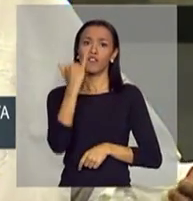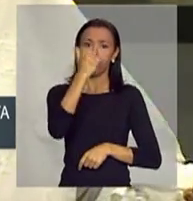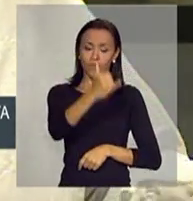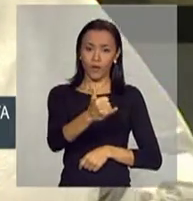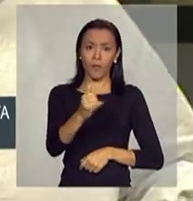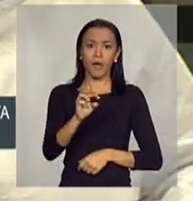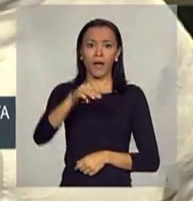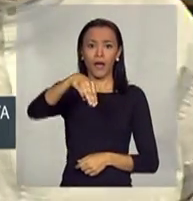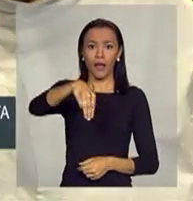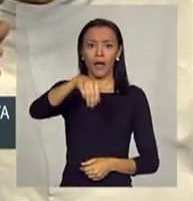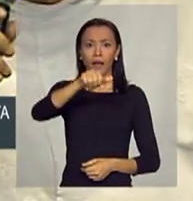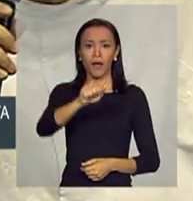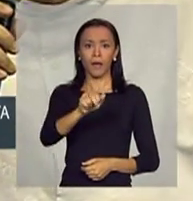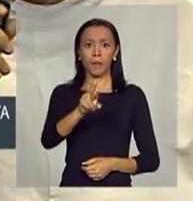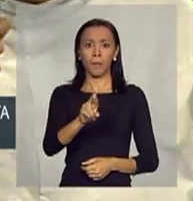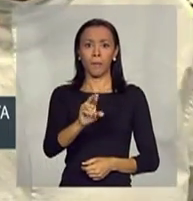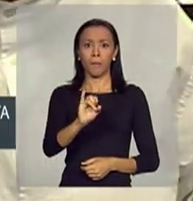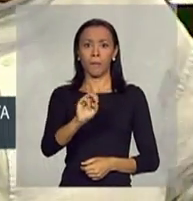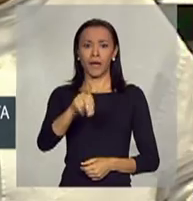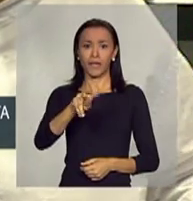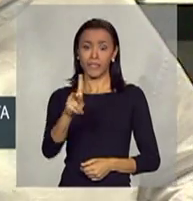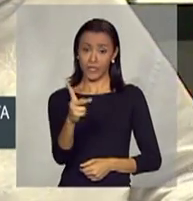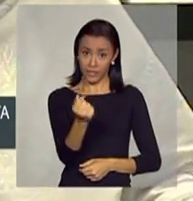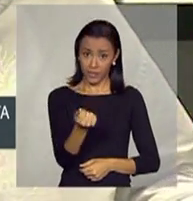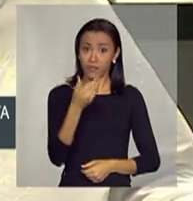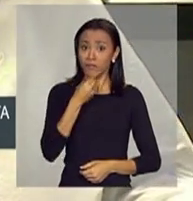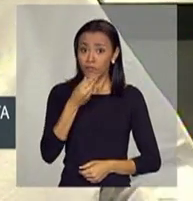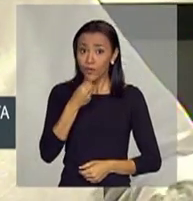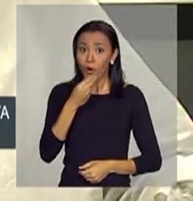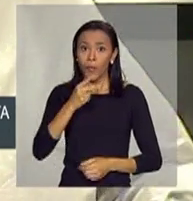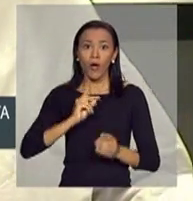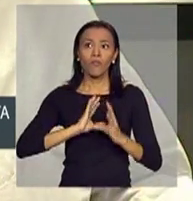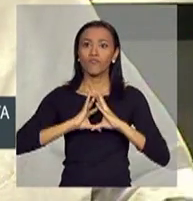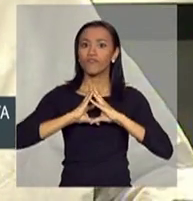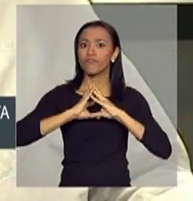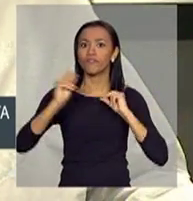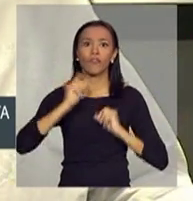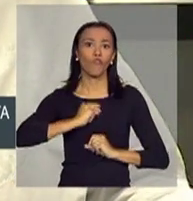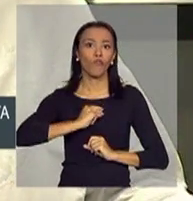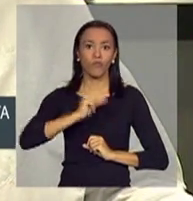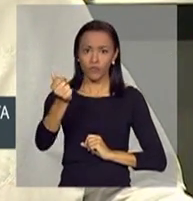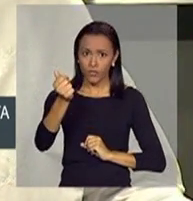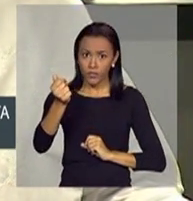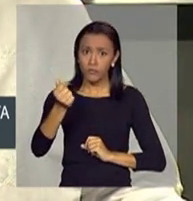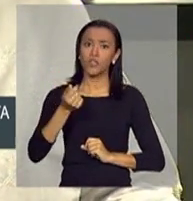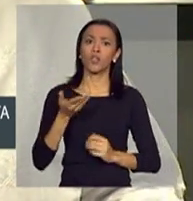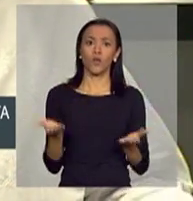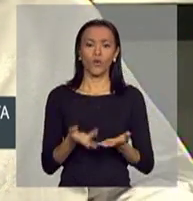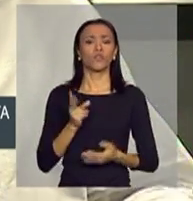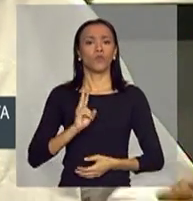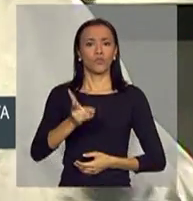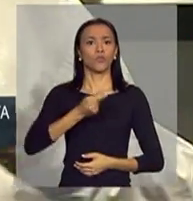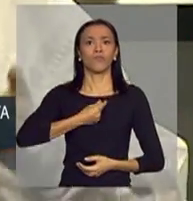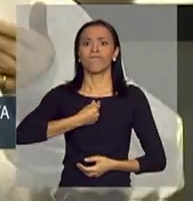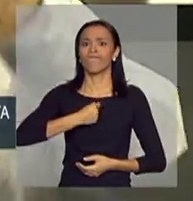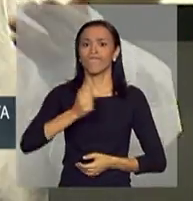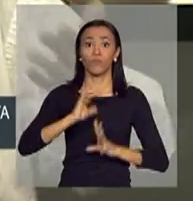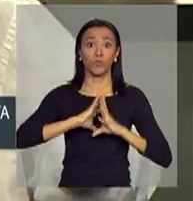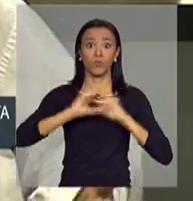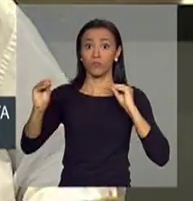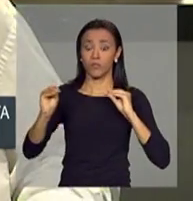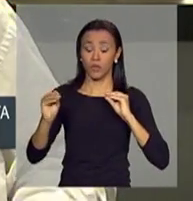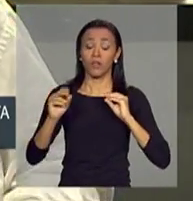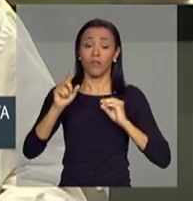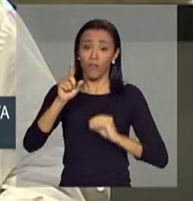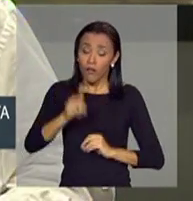Rubem Paiva está foragido até hoje. Fugiu num carro e continua foragido. Então, é essa